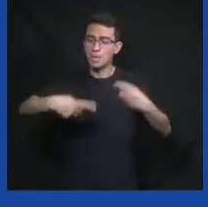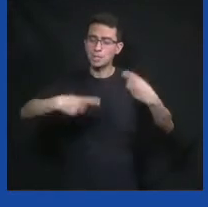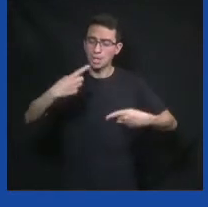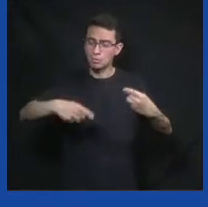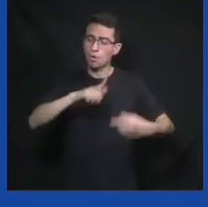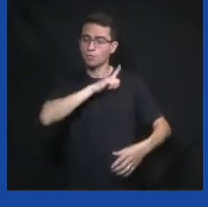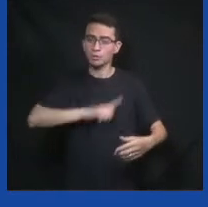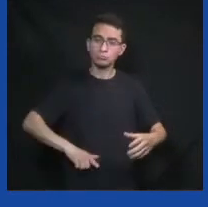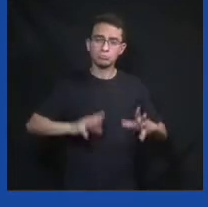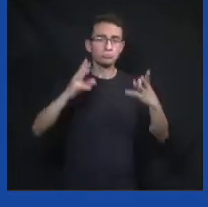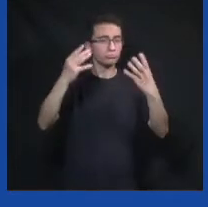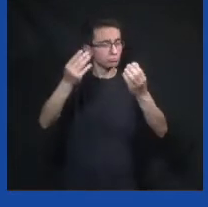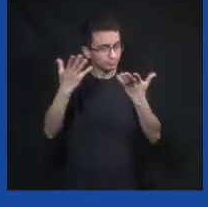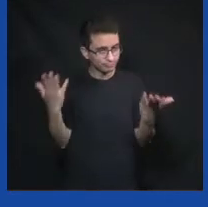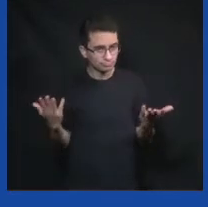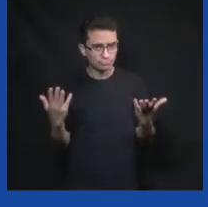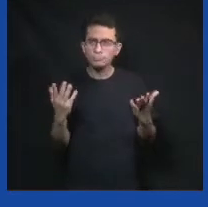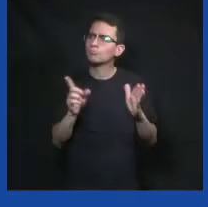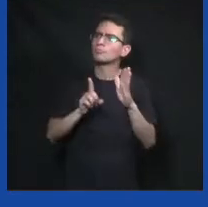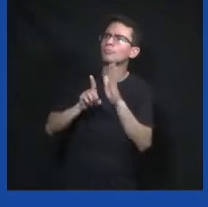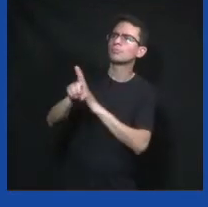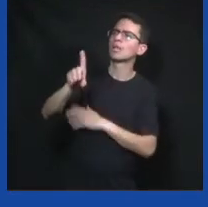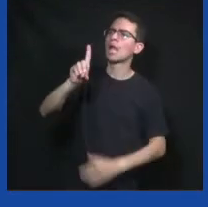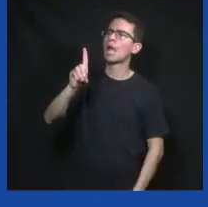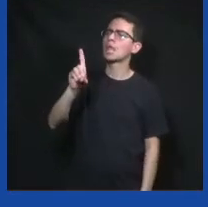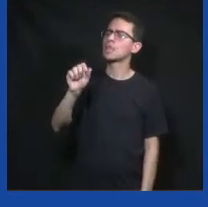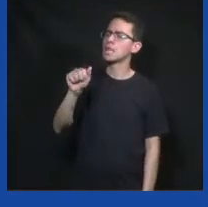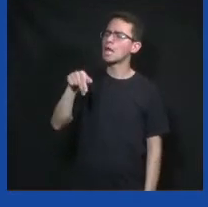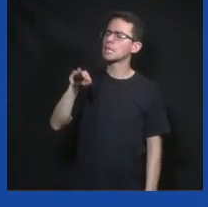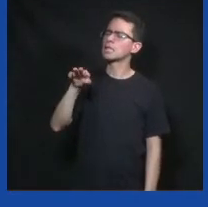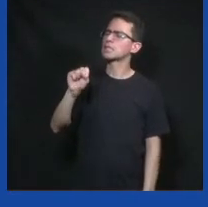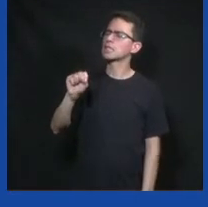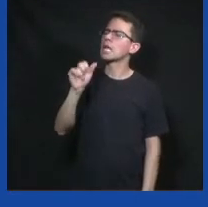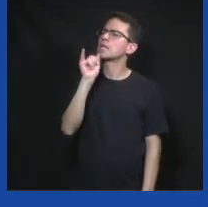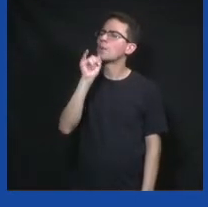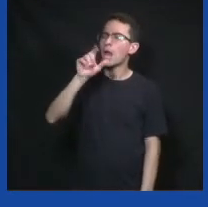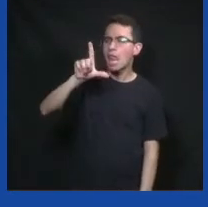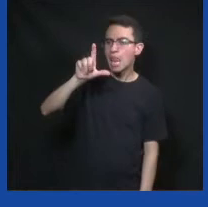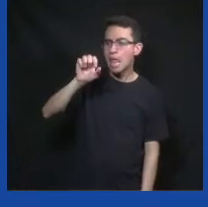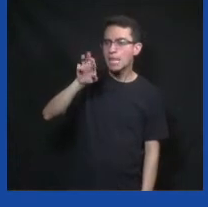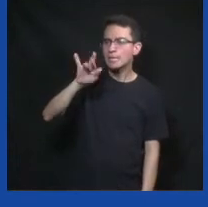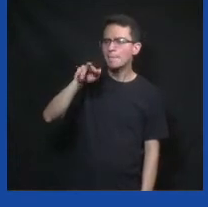Dantas, explica para a gente o conceito de letramento político. O que, que é isso?